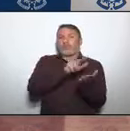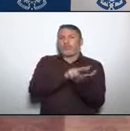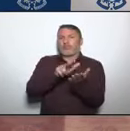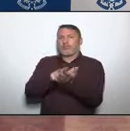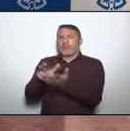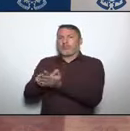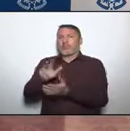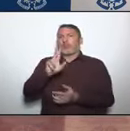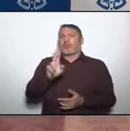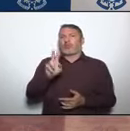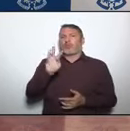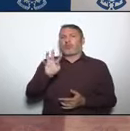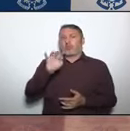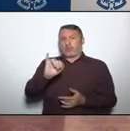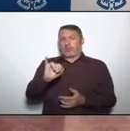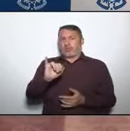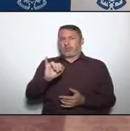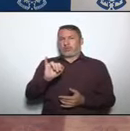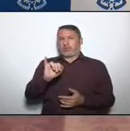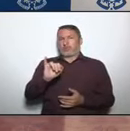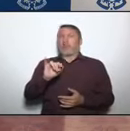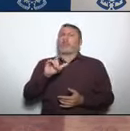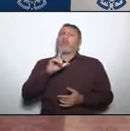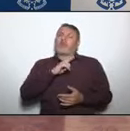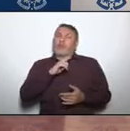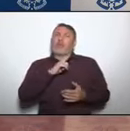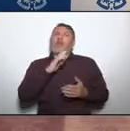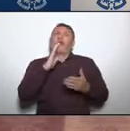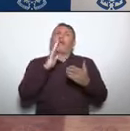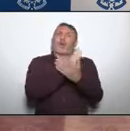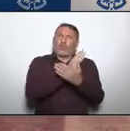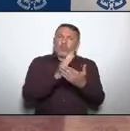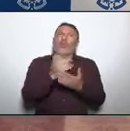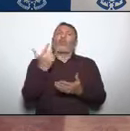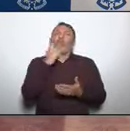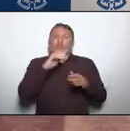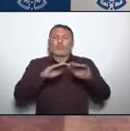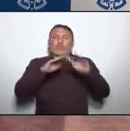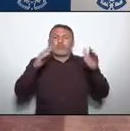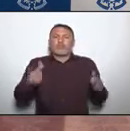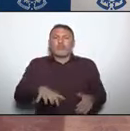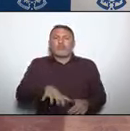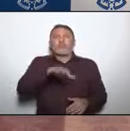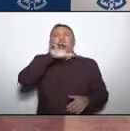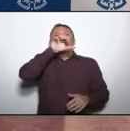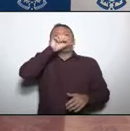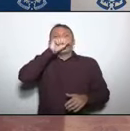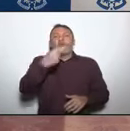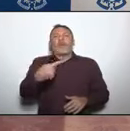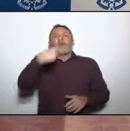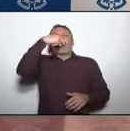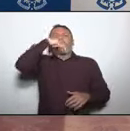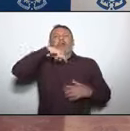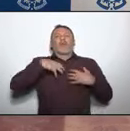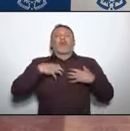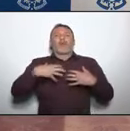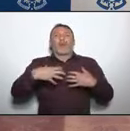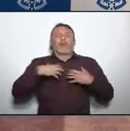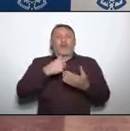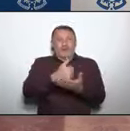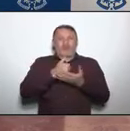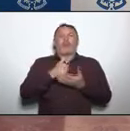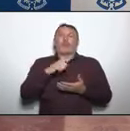não temos respiradores para todos os outros leitos que nós vamos abrir. Então, esse cálculo o governo está fazendo daquilo